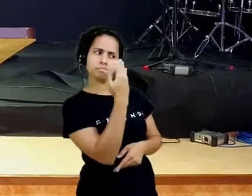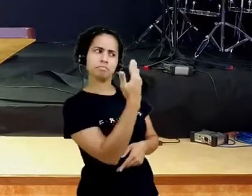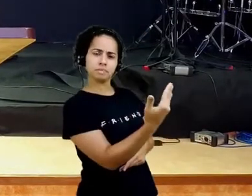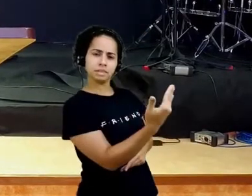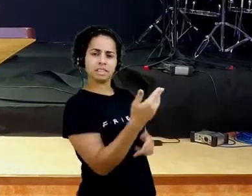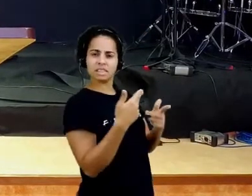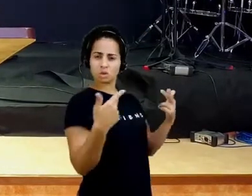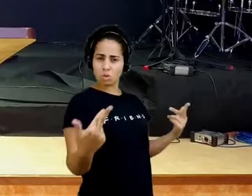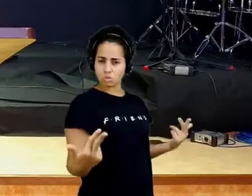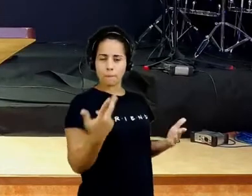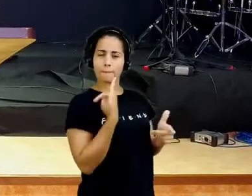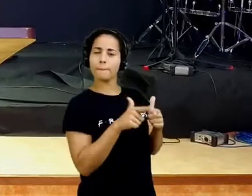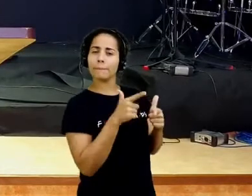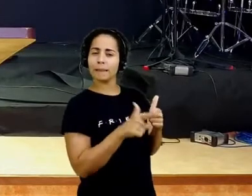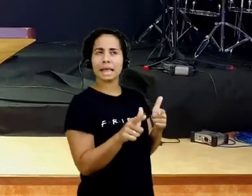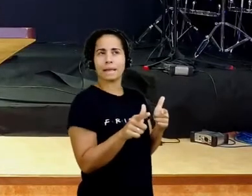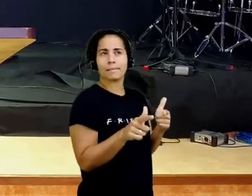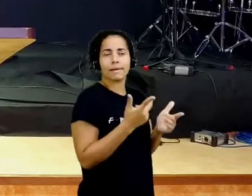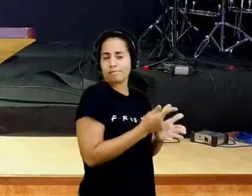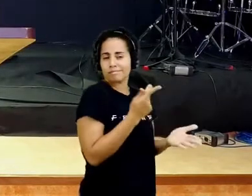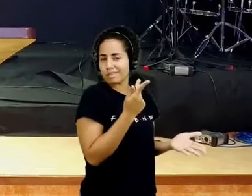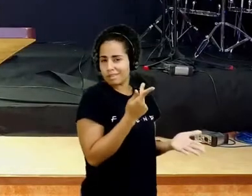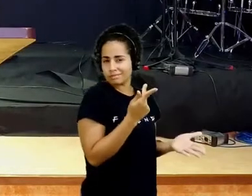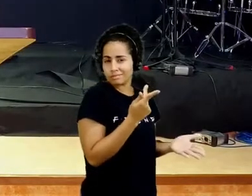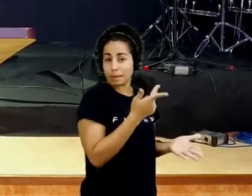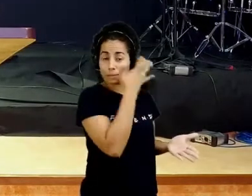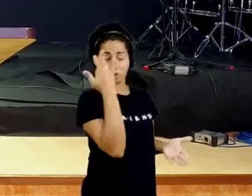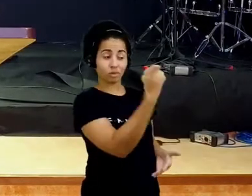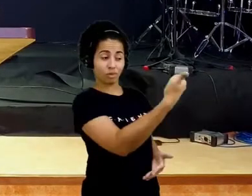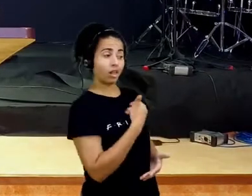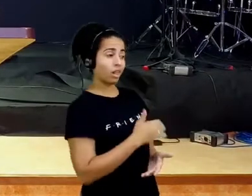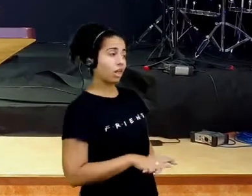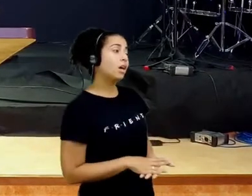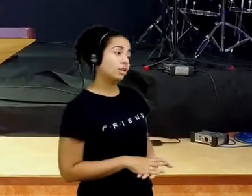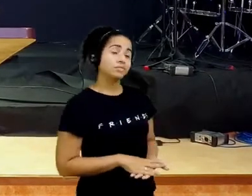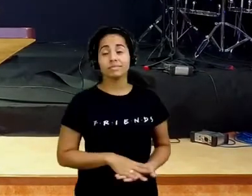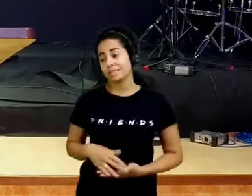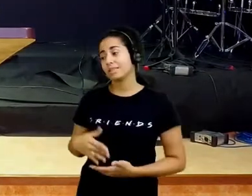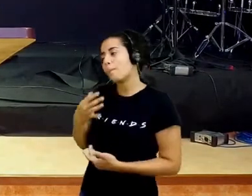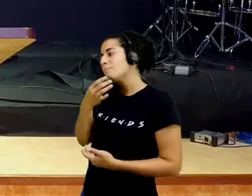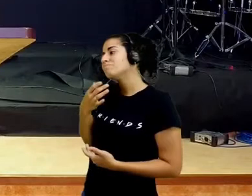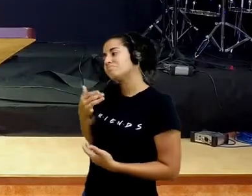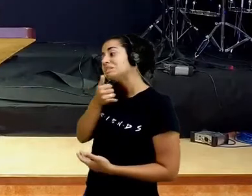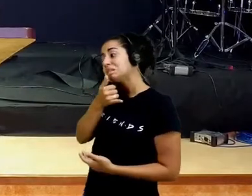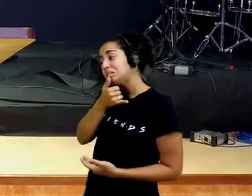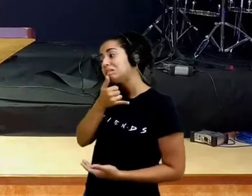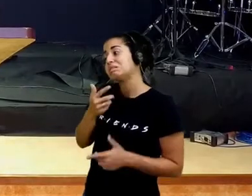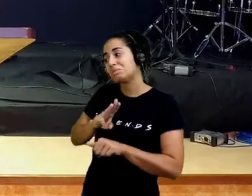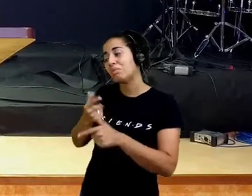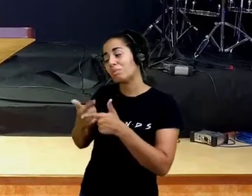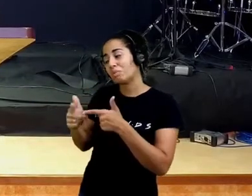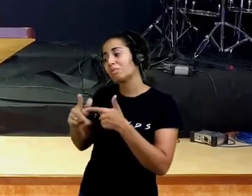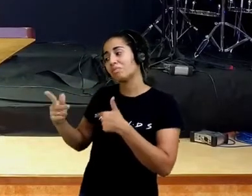de determinada circunstância e situação, alguém dizer, eu lamento muito a situação